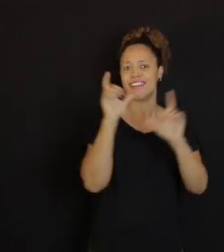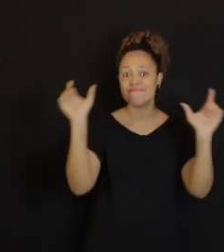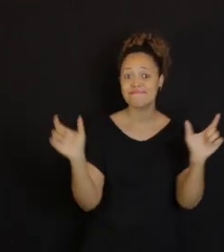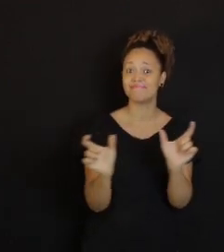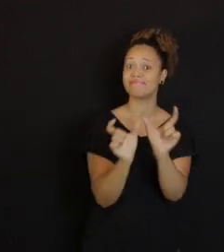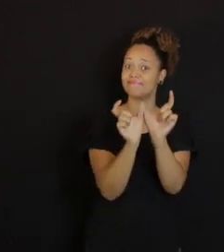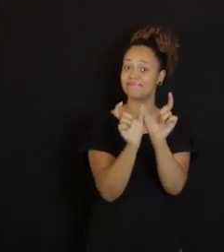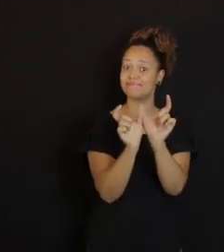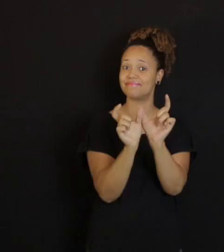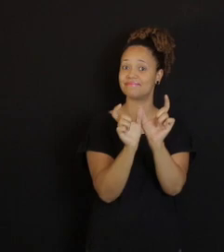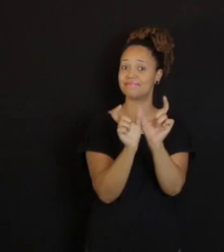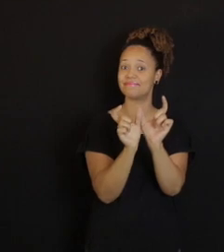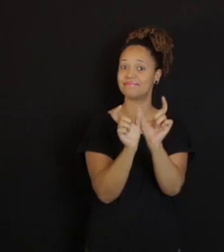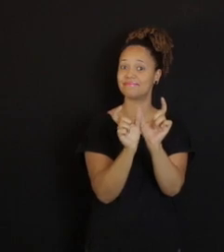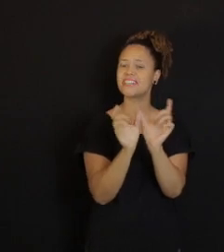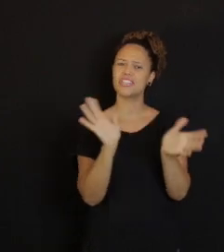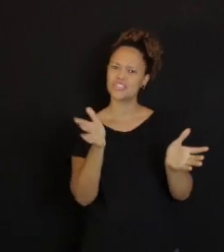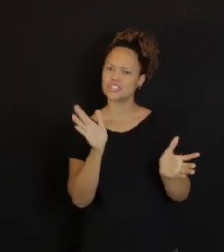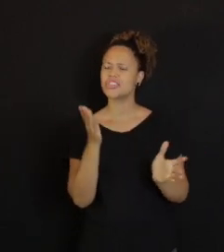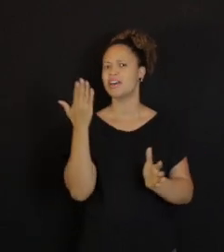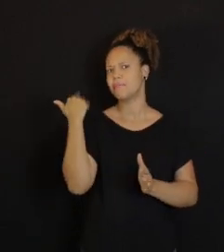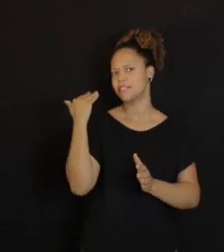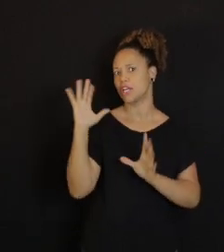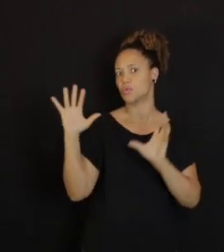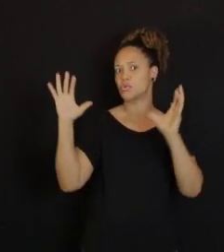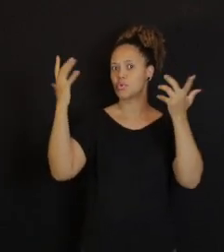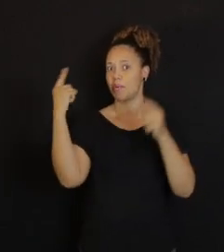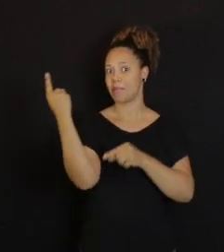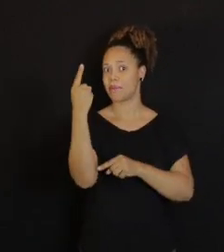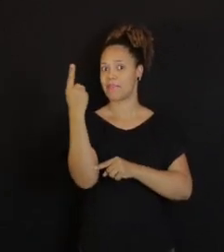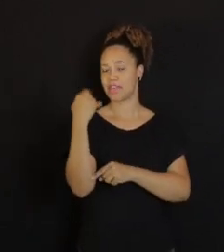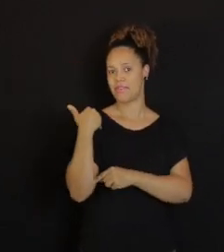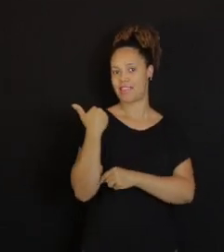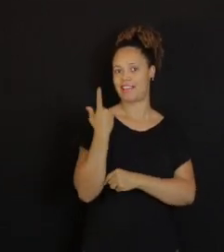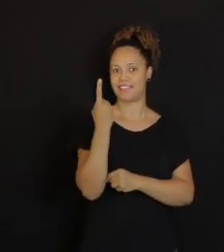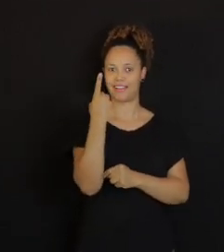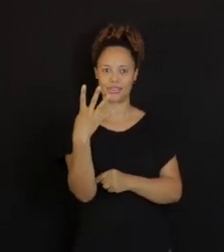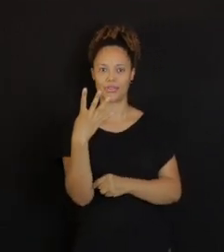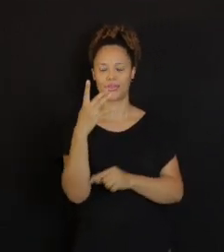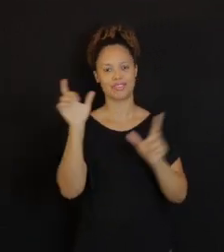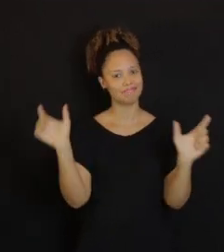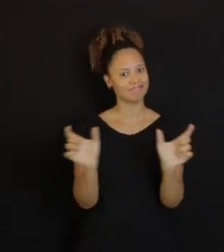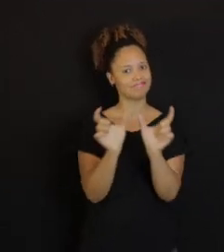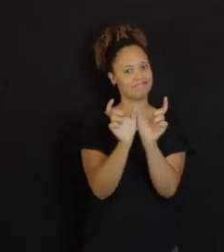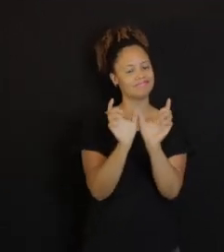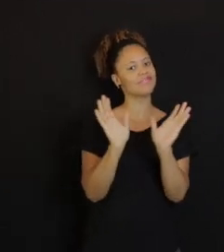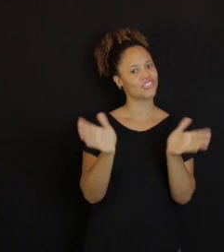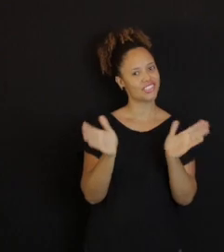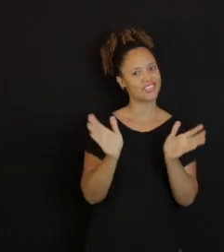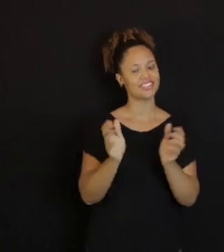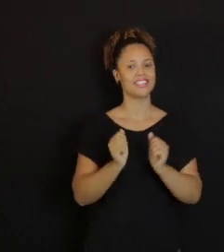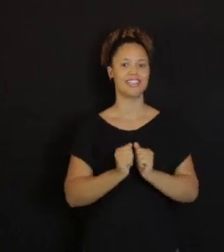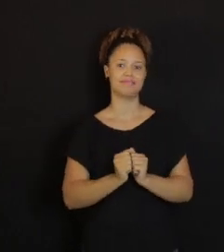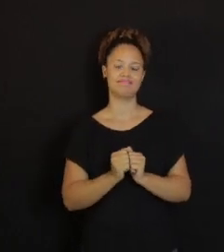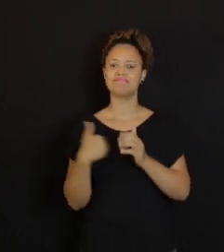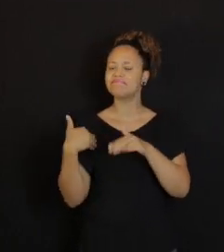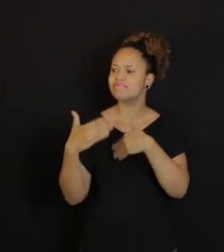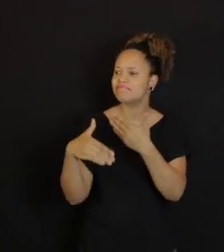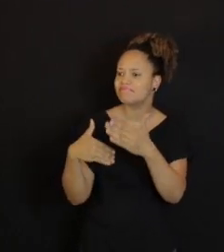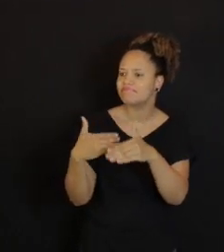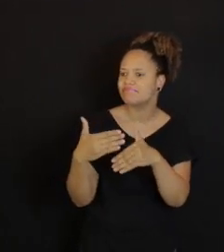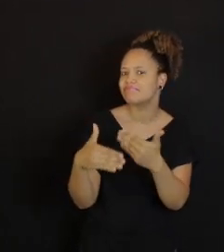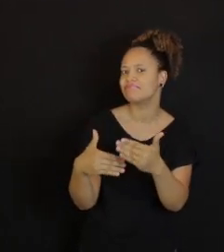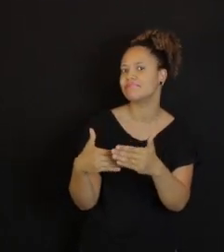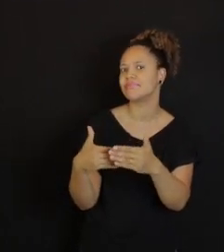Eu já compus meu primeiro choro, daí acho que com 14 anos. Daí